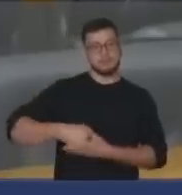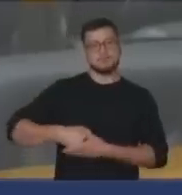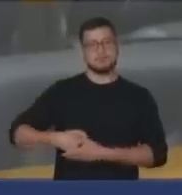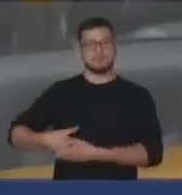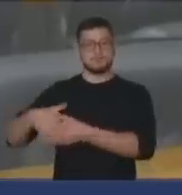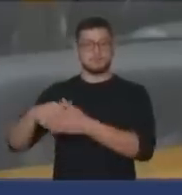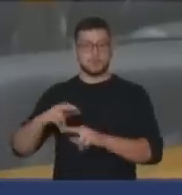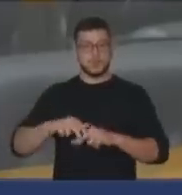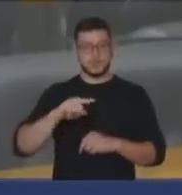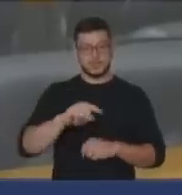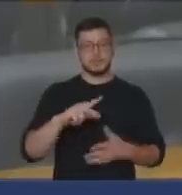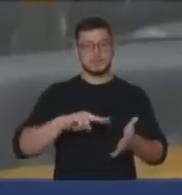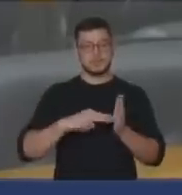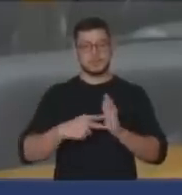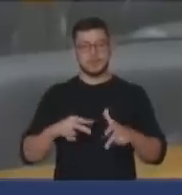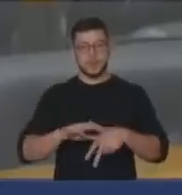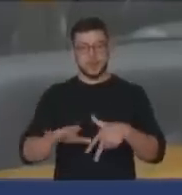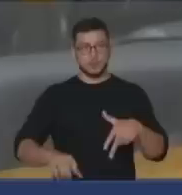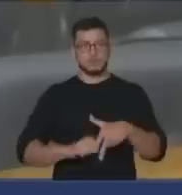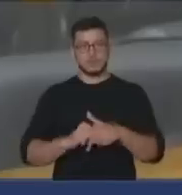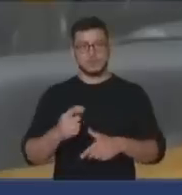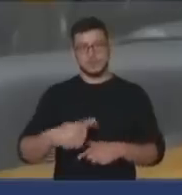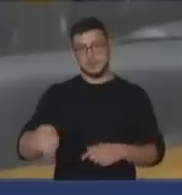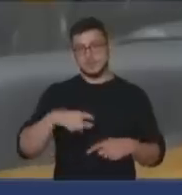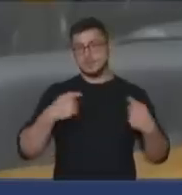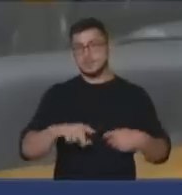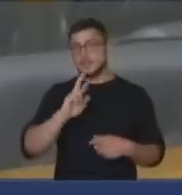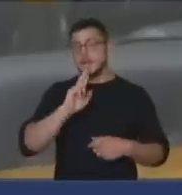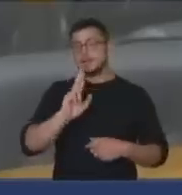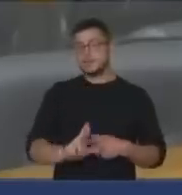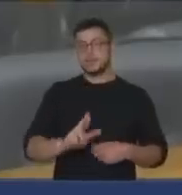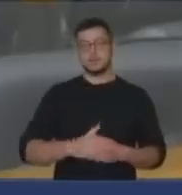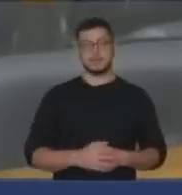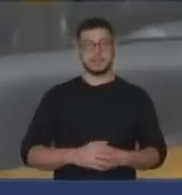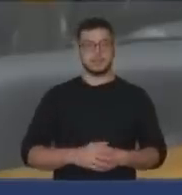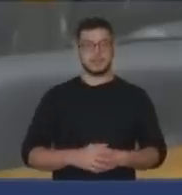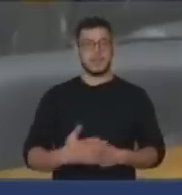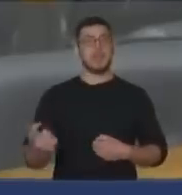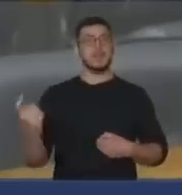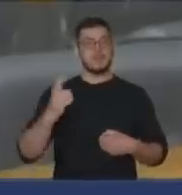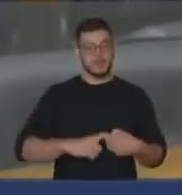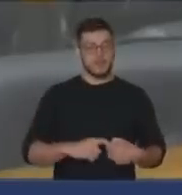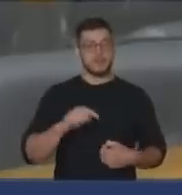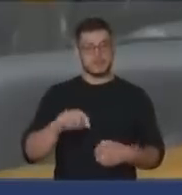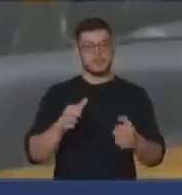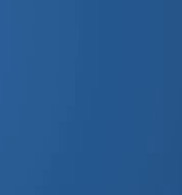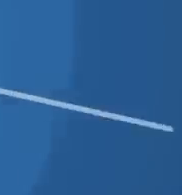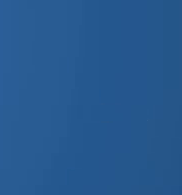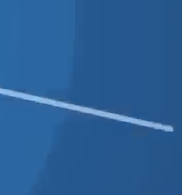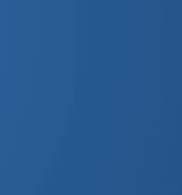é corrupção. Vocês têm que responder exatamente por isso. Devolva aquilo que levaram.